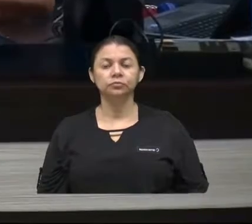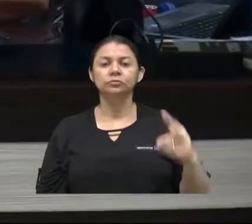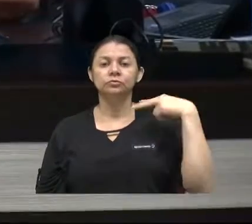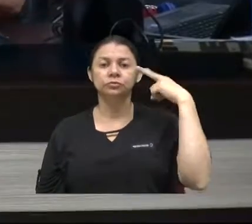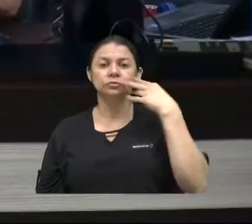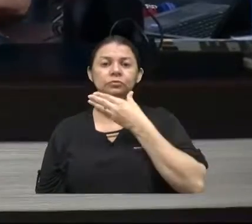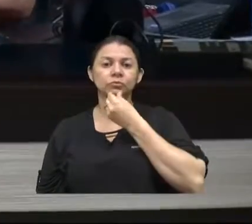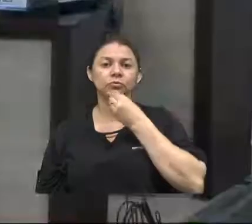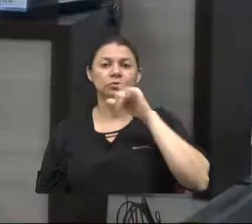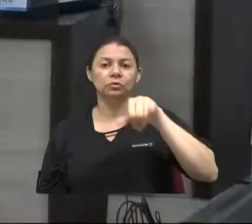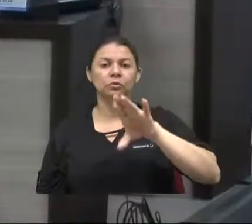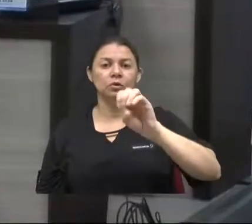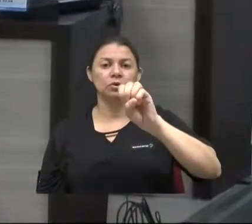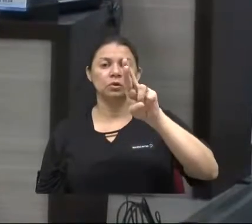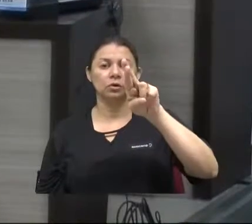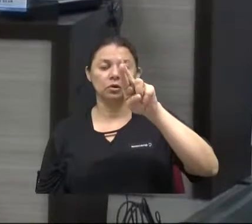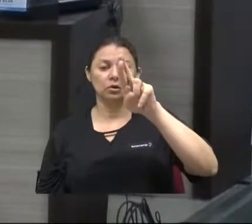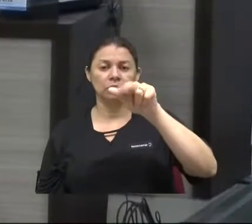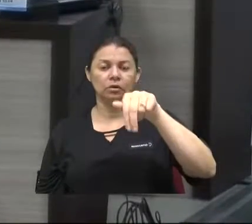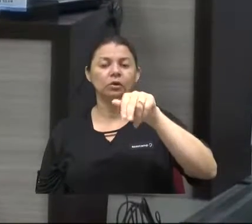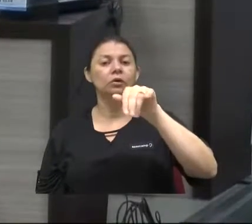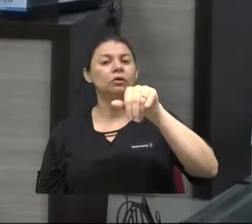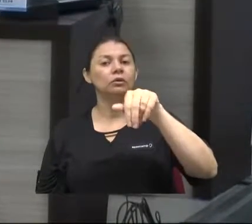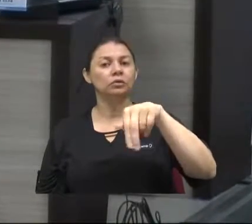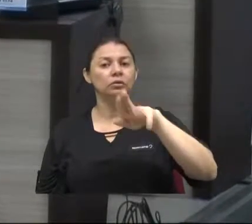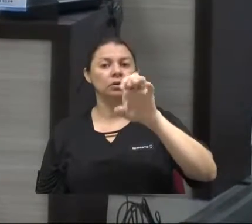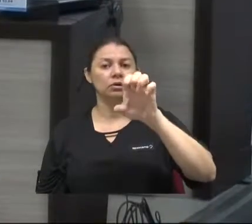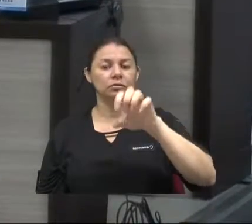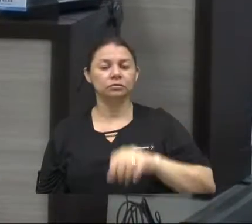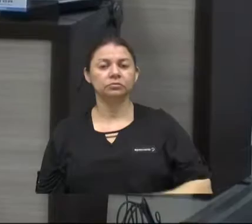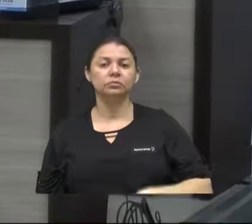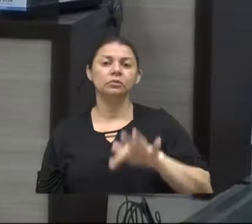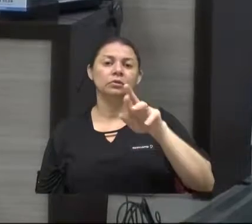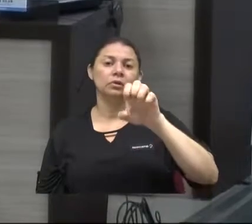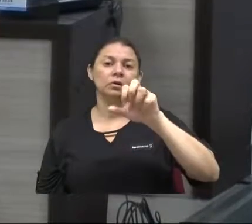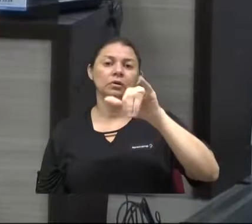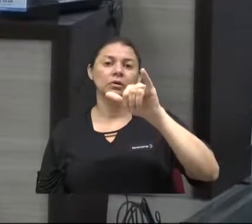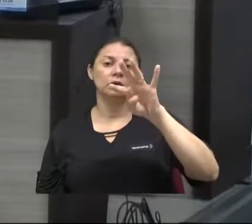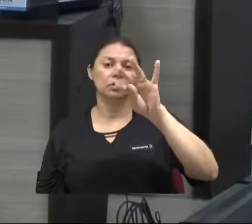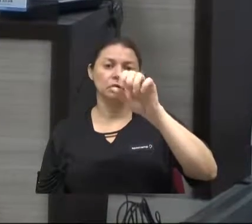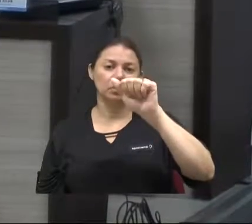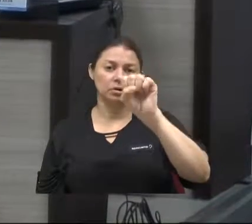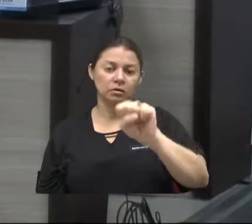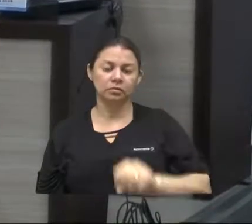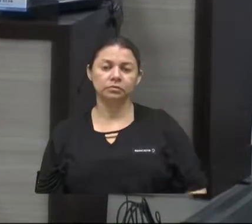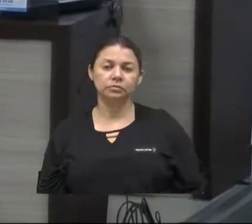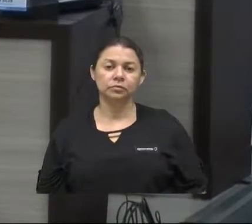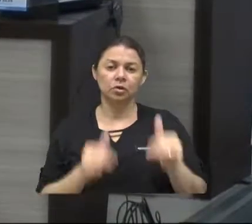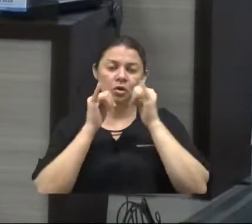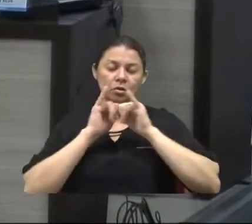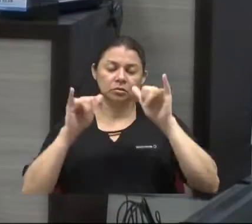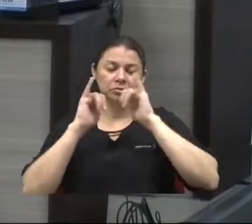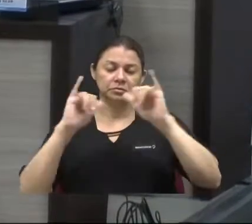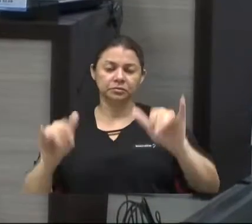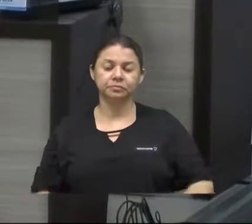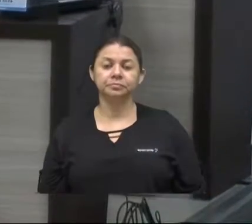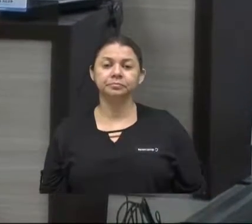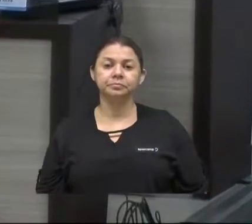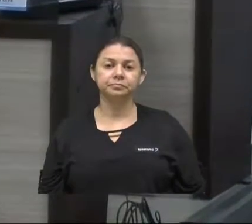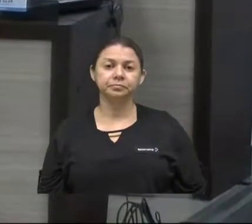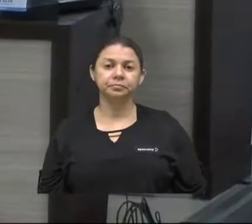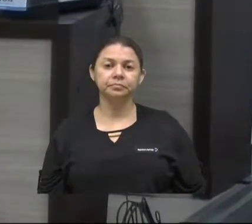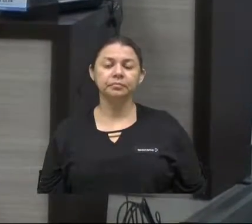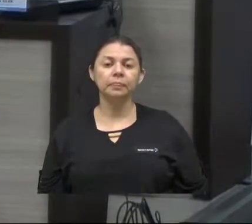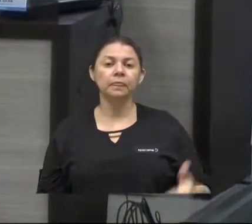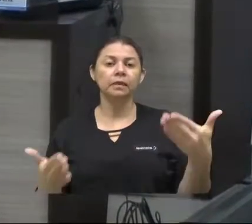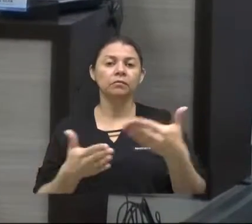Freitas. Só queria comunicar à casa e o plenário que o partido Avante está constituído em Limeira. A comissão provisória